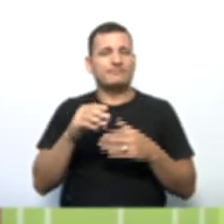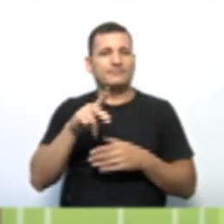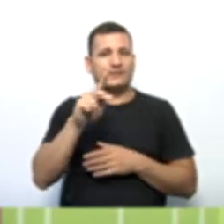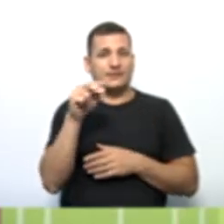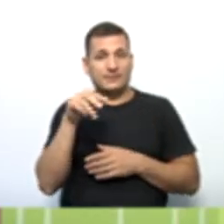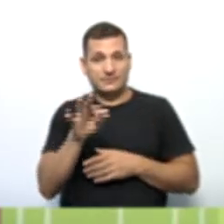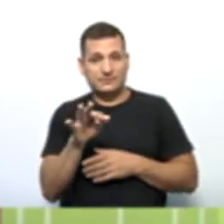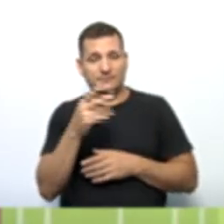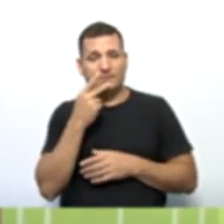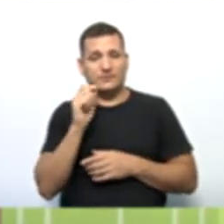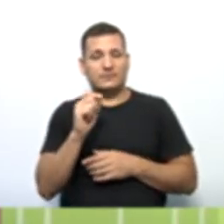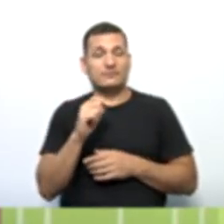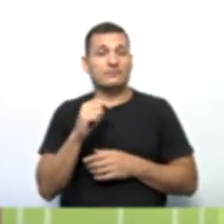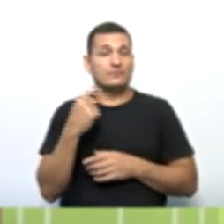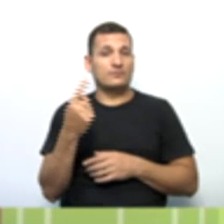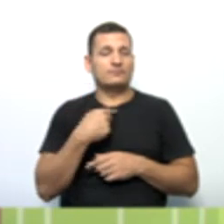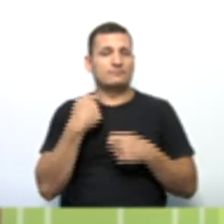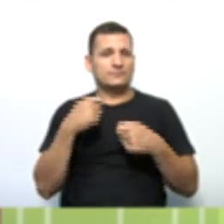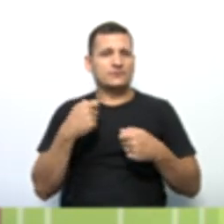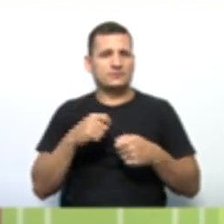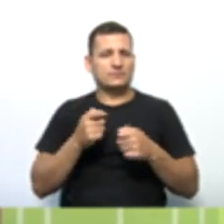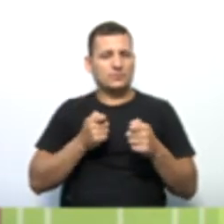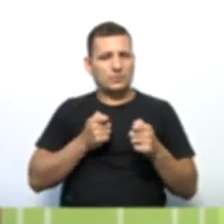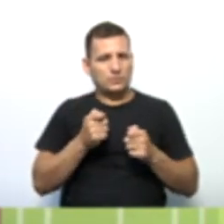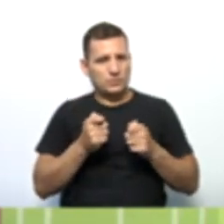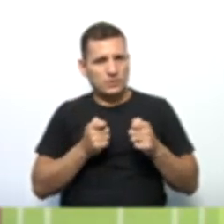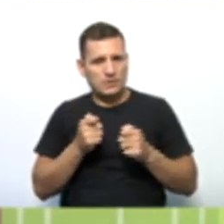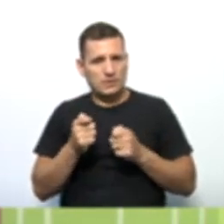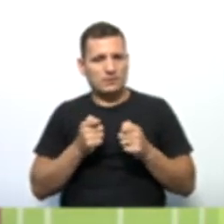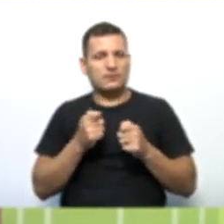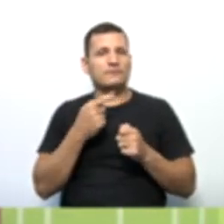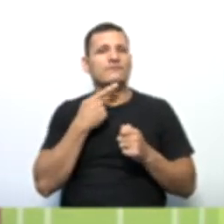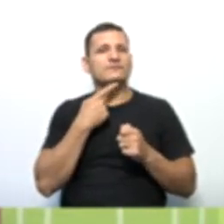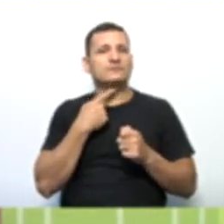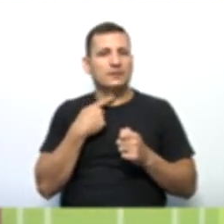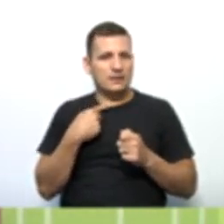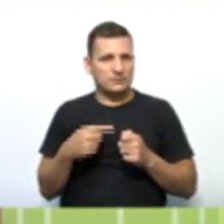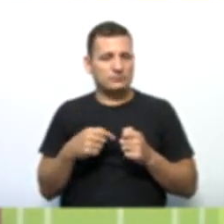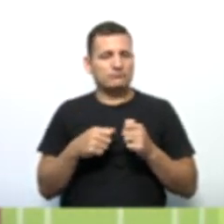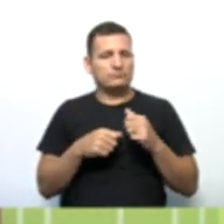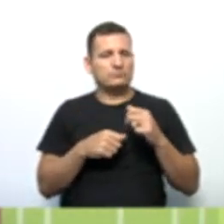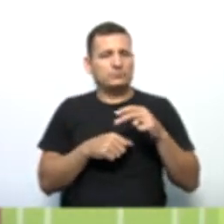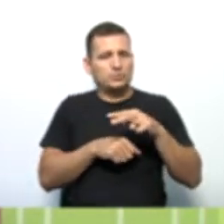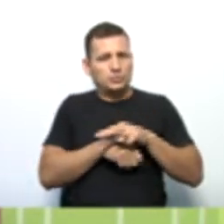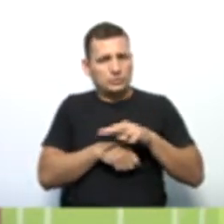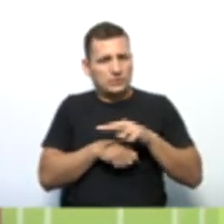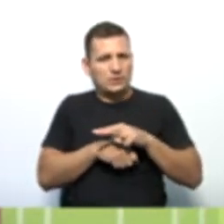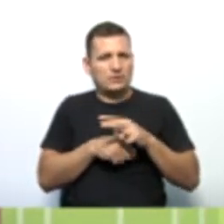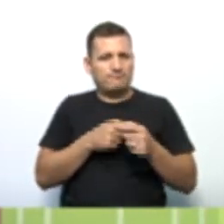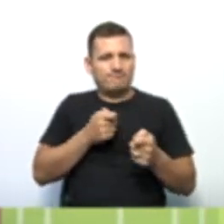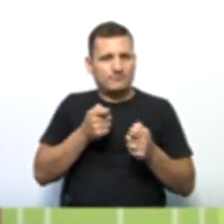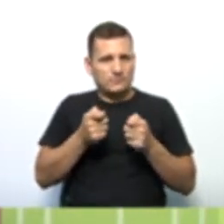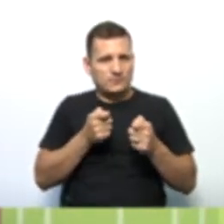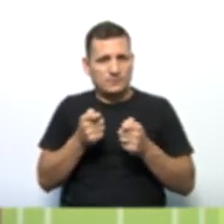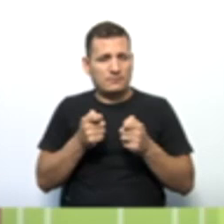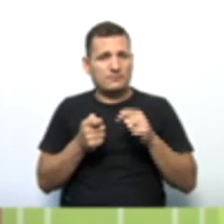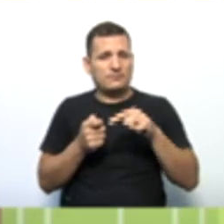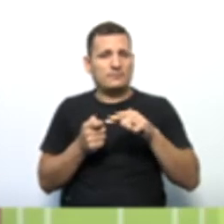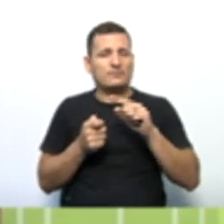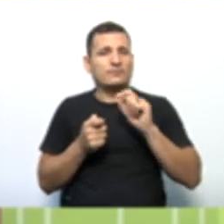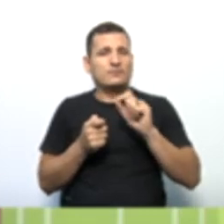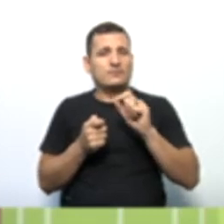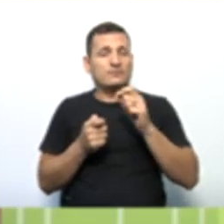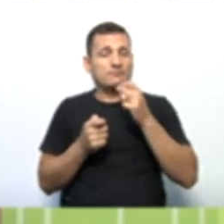precisamos dominar nossa vontade, domesticar, ensinar, educar a vontade, para que ela possa ser uma